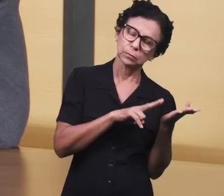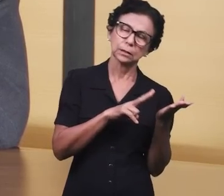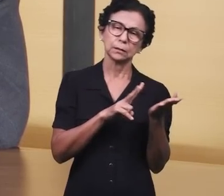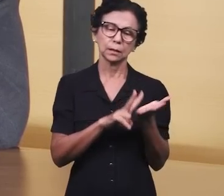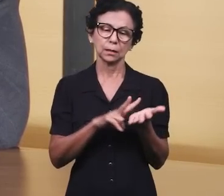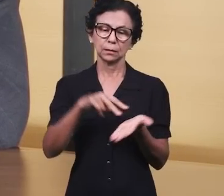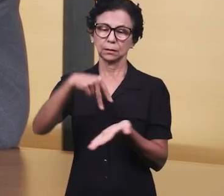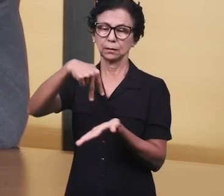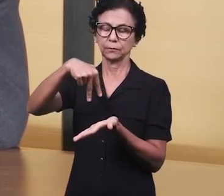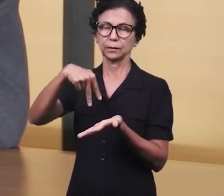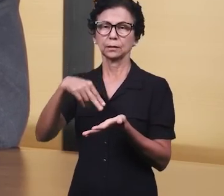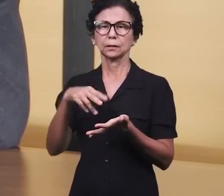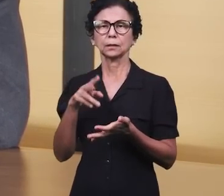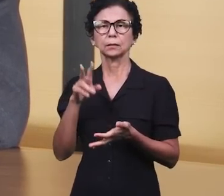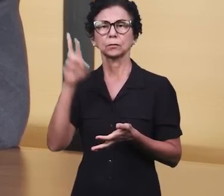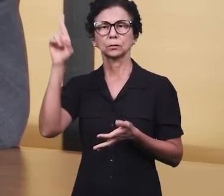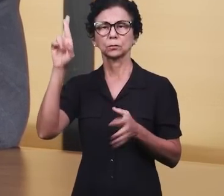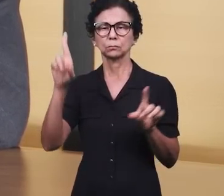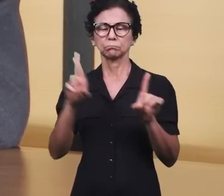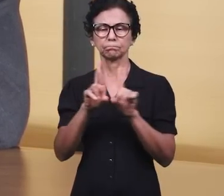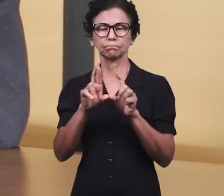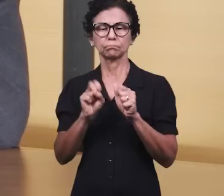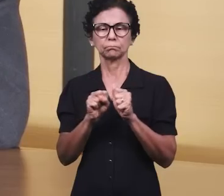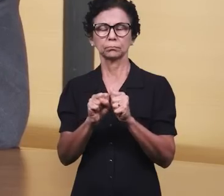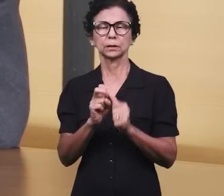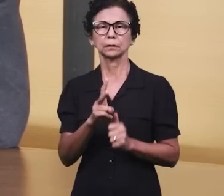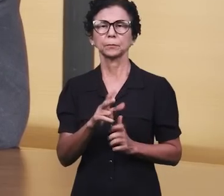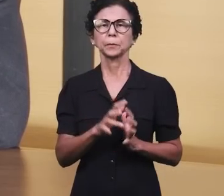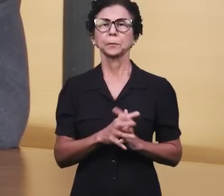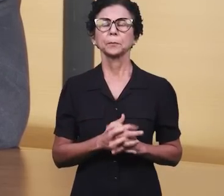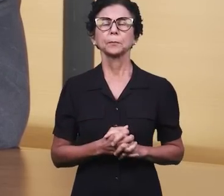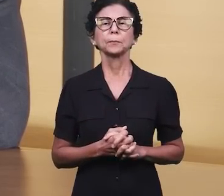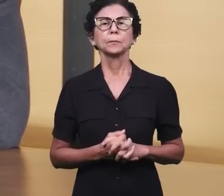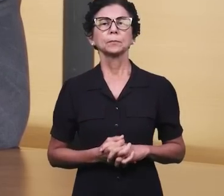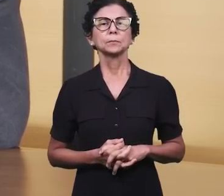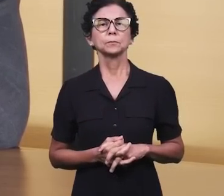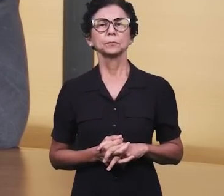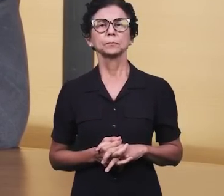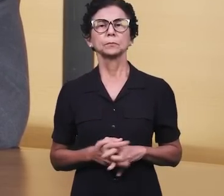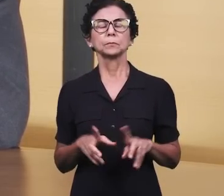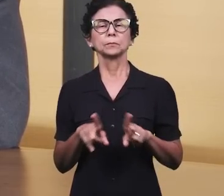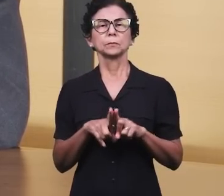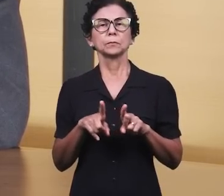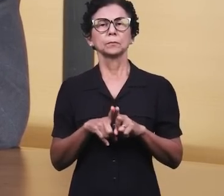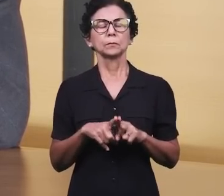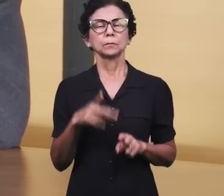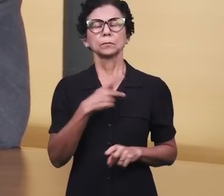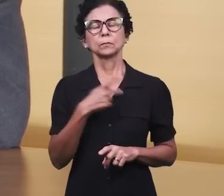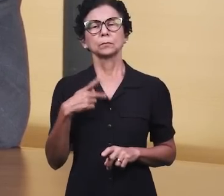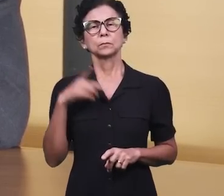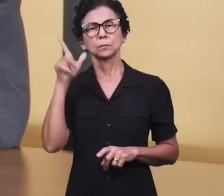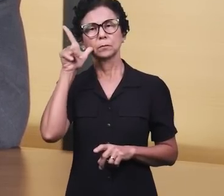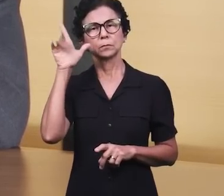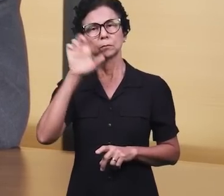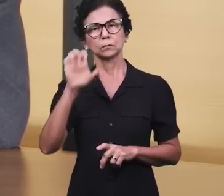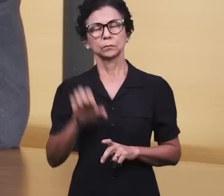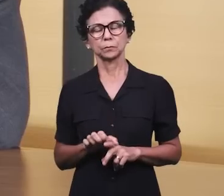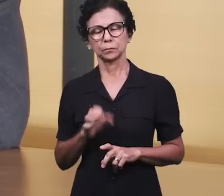que nós vençamos. O pastor Luiz Colô fez uma colocação dentro desse texto, dizendo